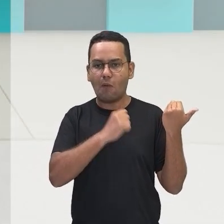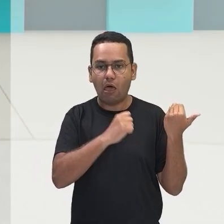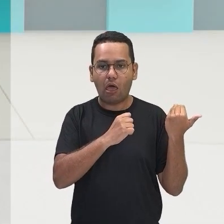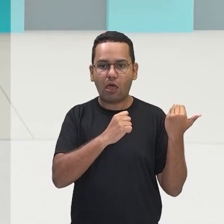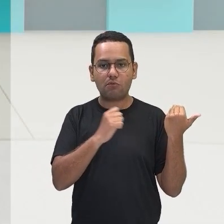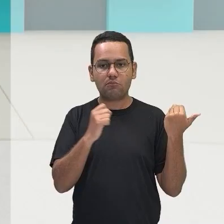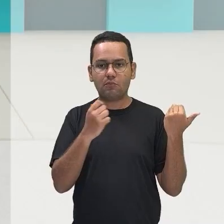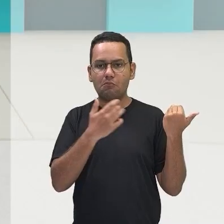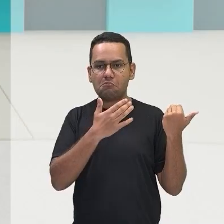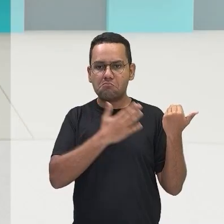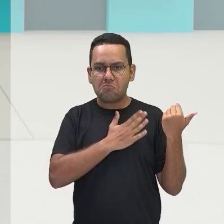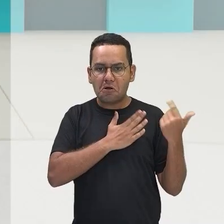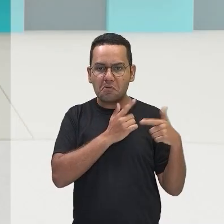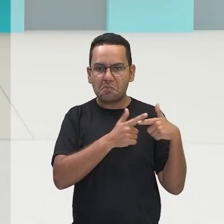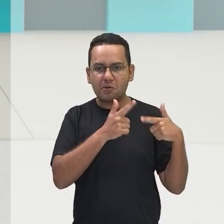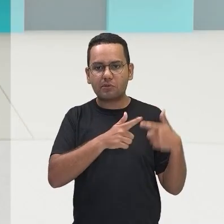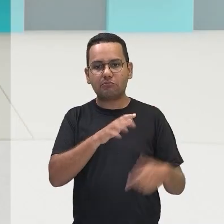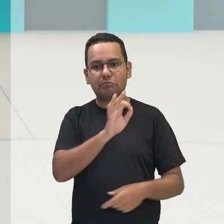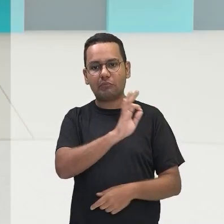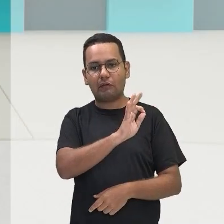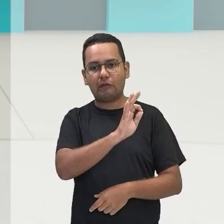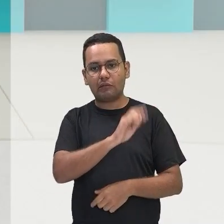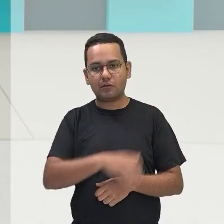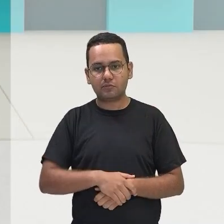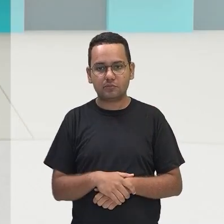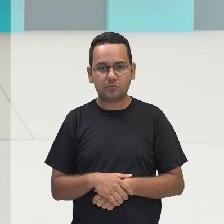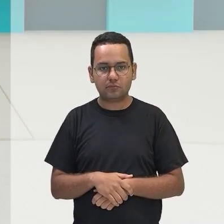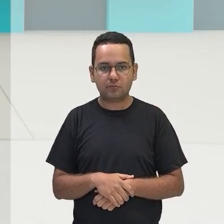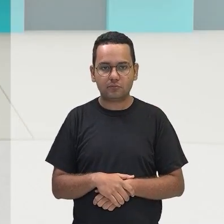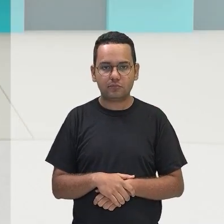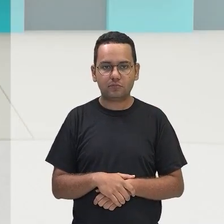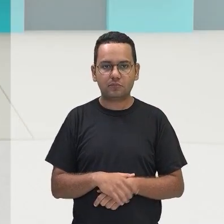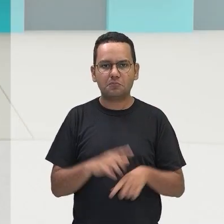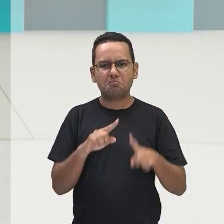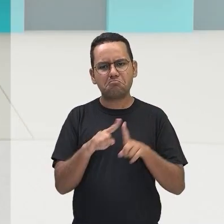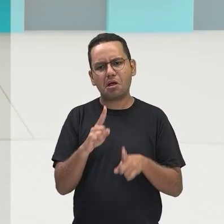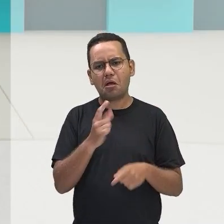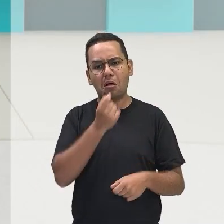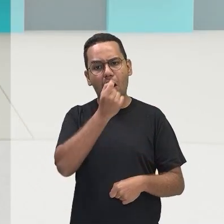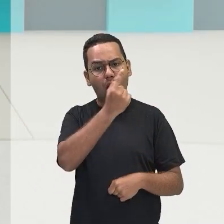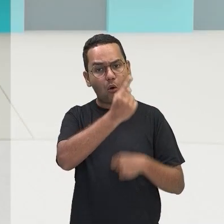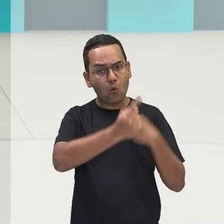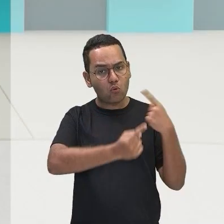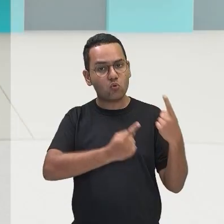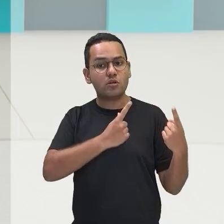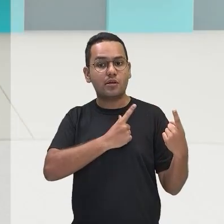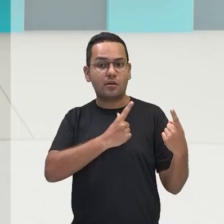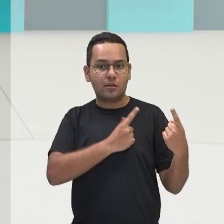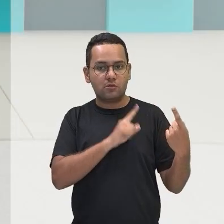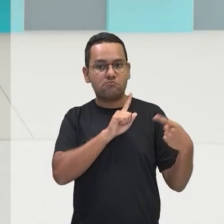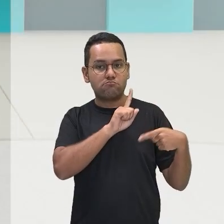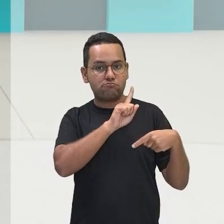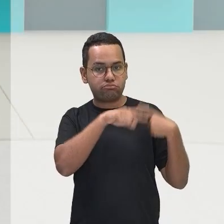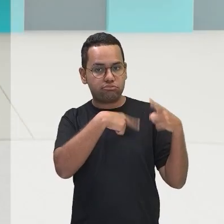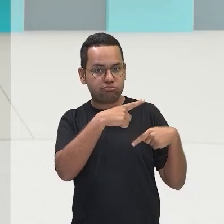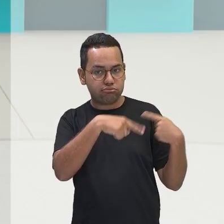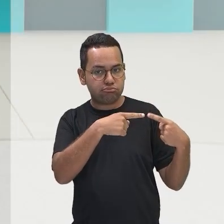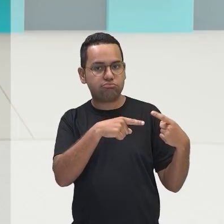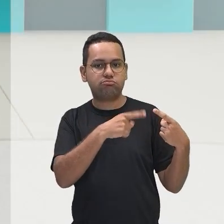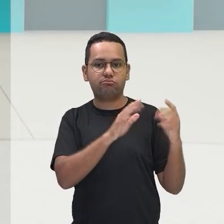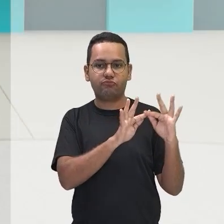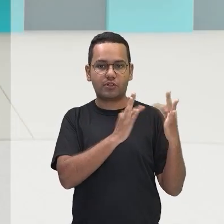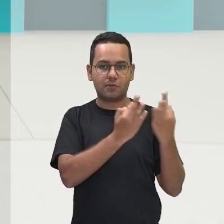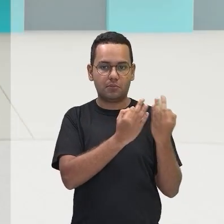no coração, era muito difícil, né? Só os casos que eram mesmo assim, já tinha vindo, congênito, né? Já veio já de nascença,